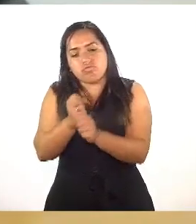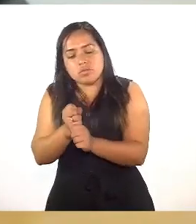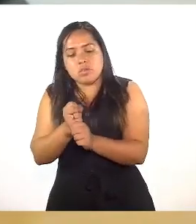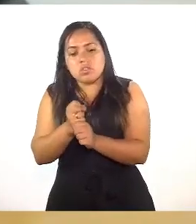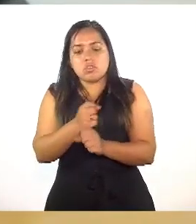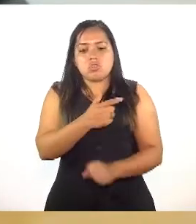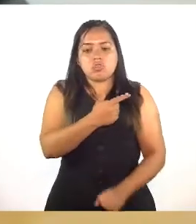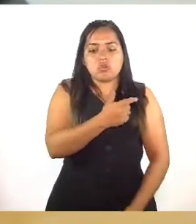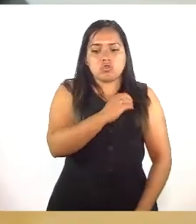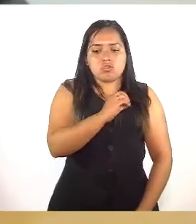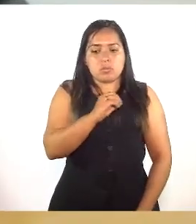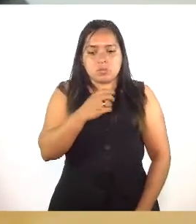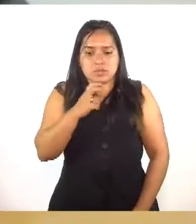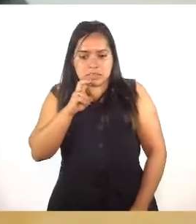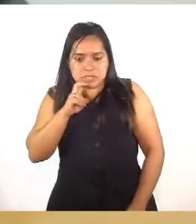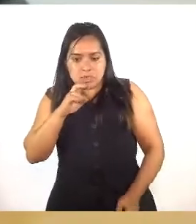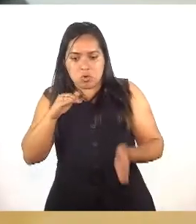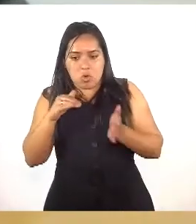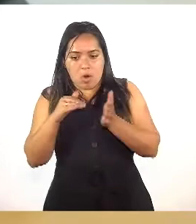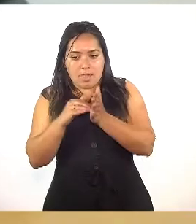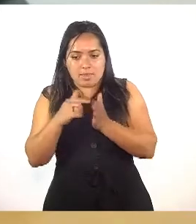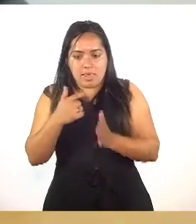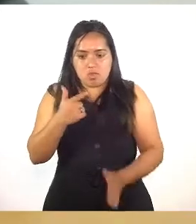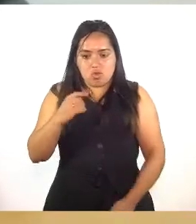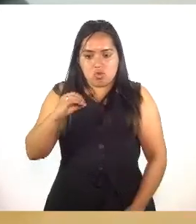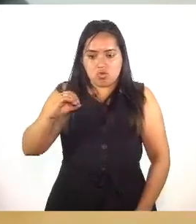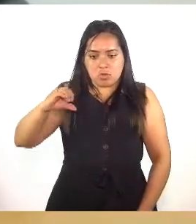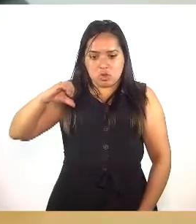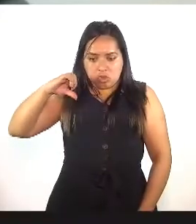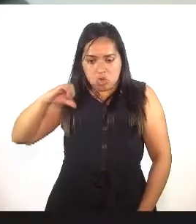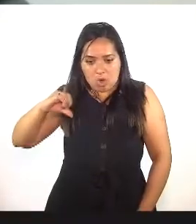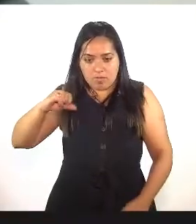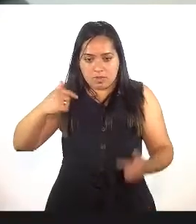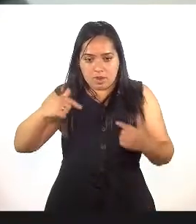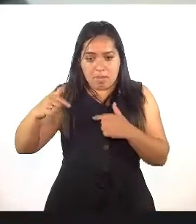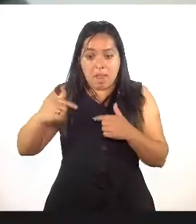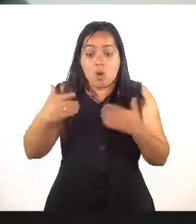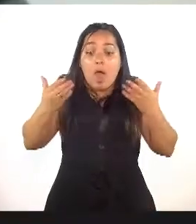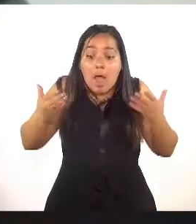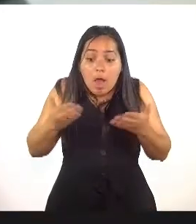com o meu início profissional dentro do PROCON.